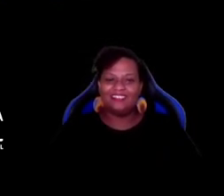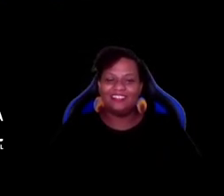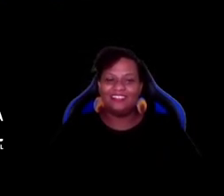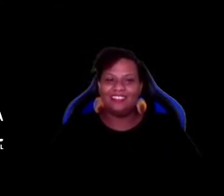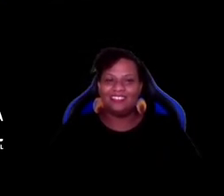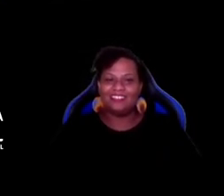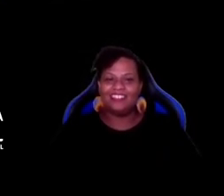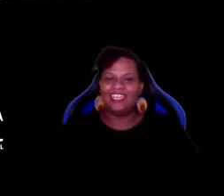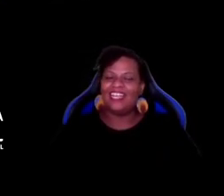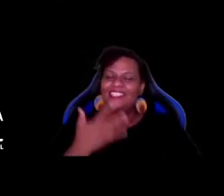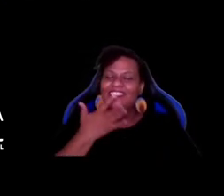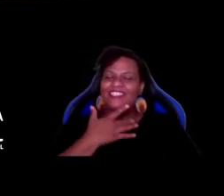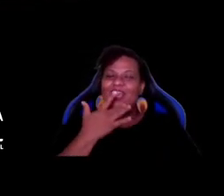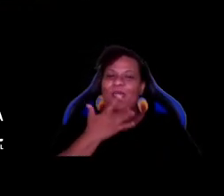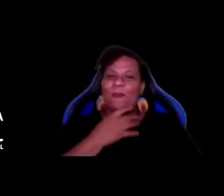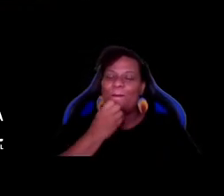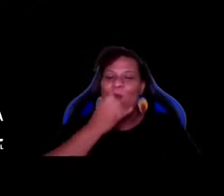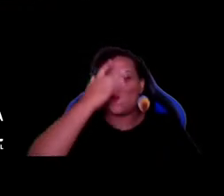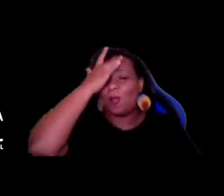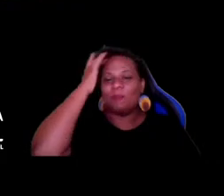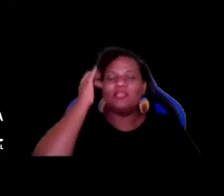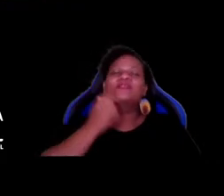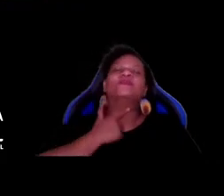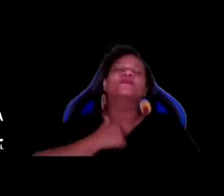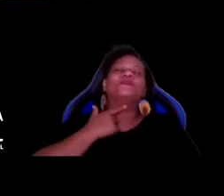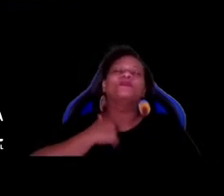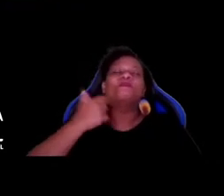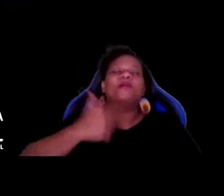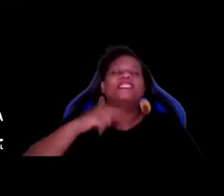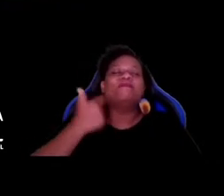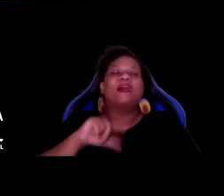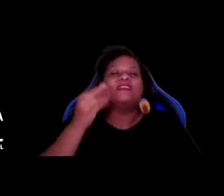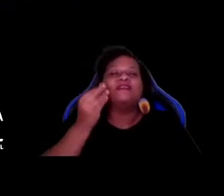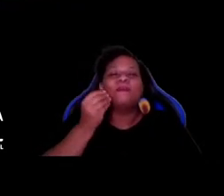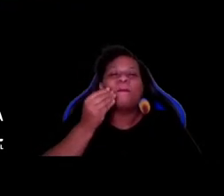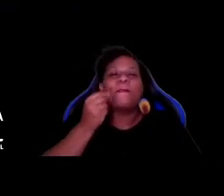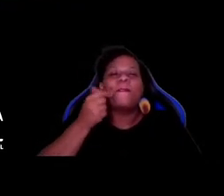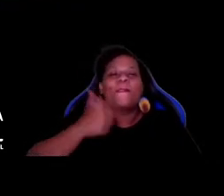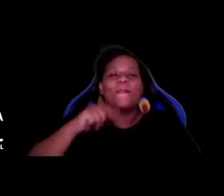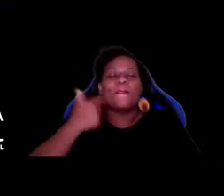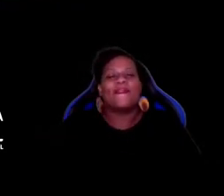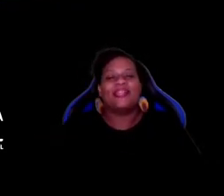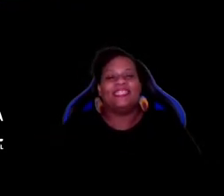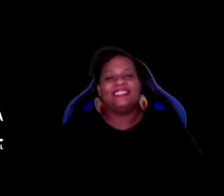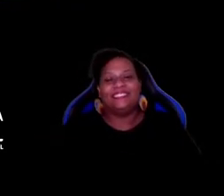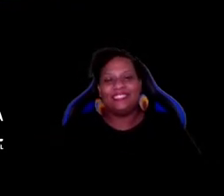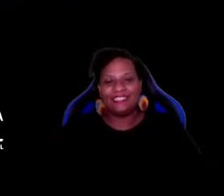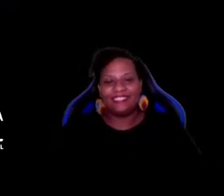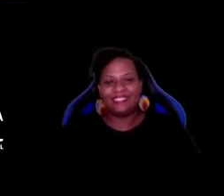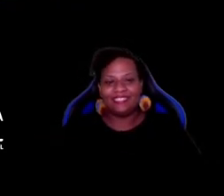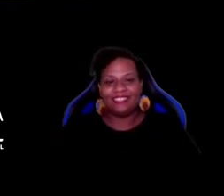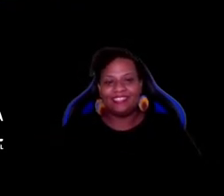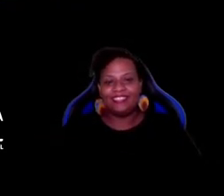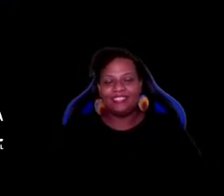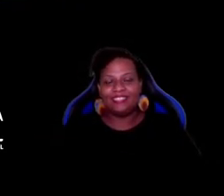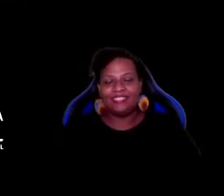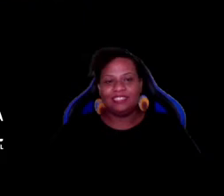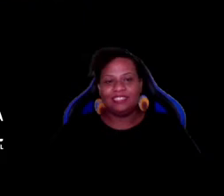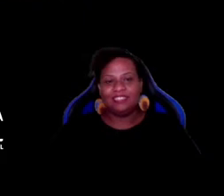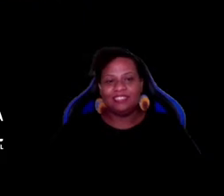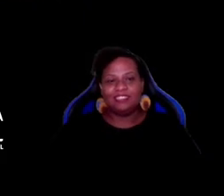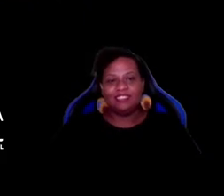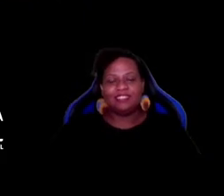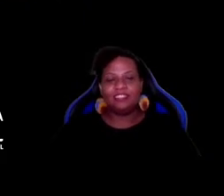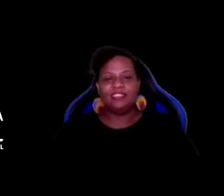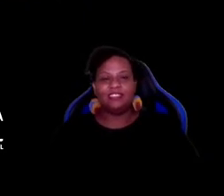Assim que é gostoso que o pessoal fica com gostinho de quero mais, né? Com certeza. Com certeza. Eu gostaria